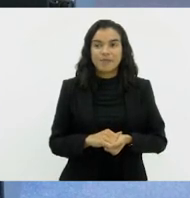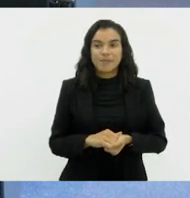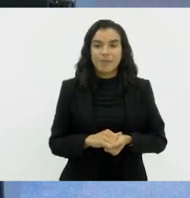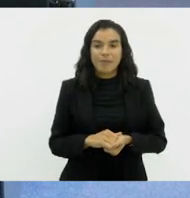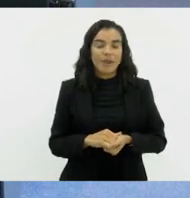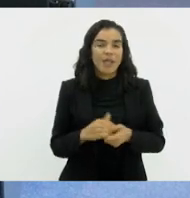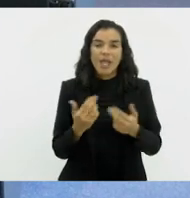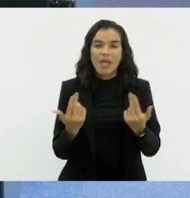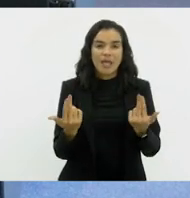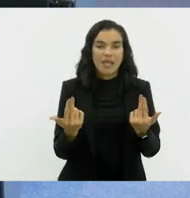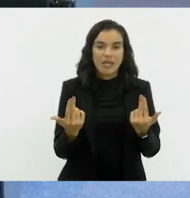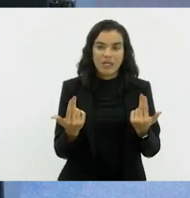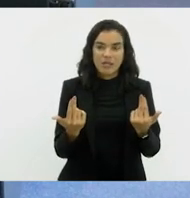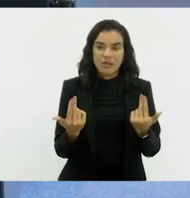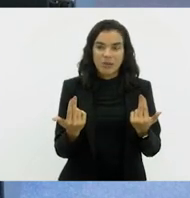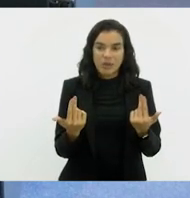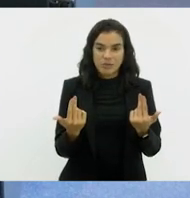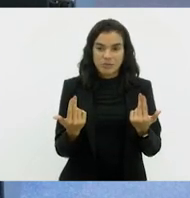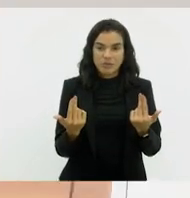mesmo para a gente